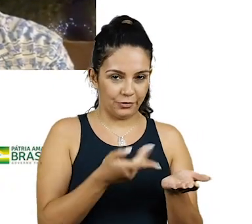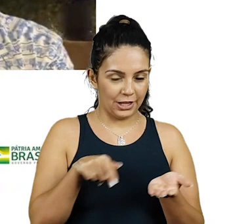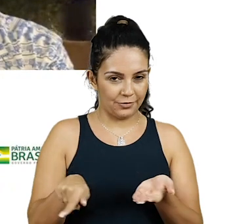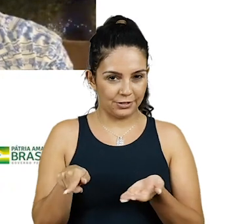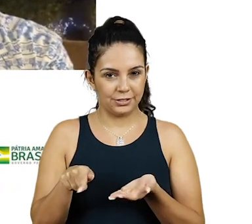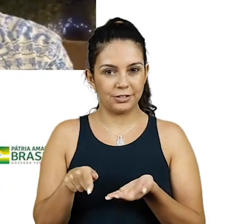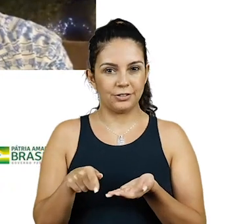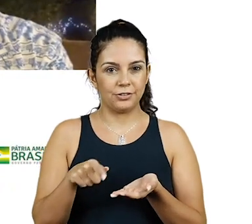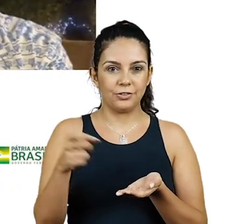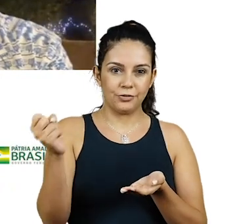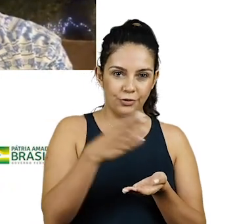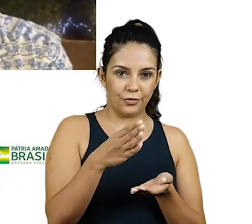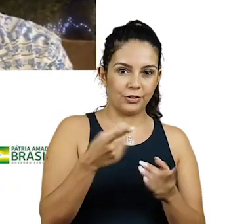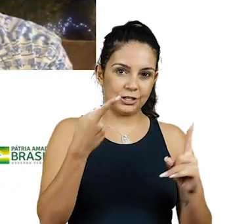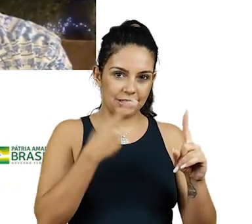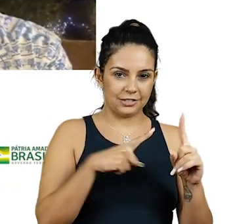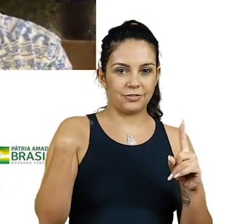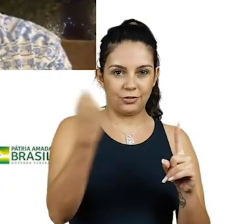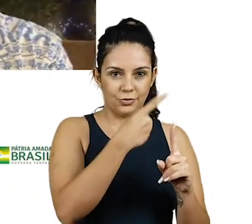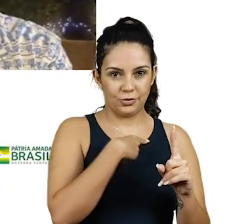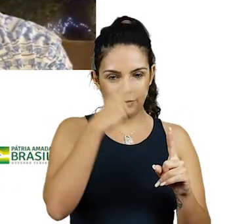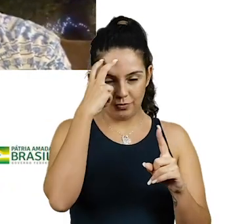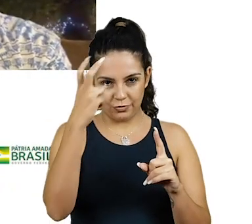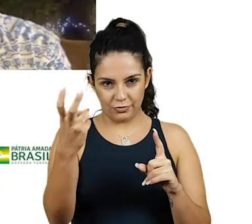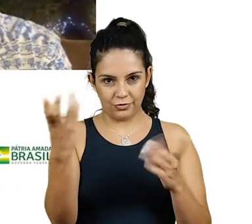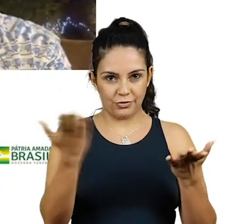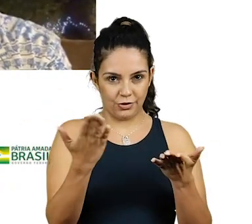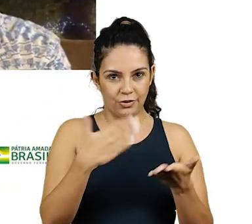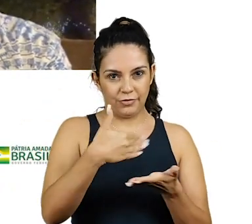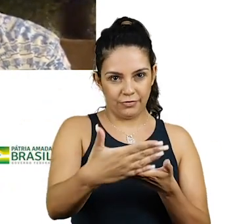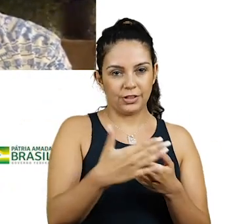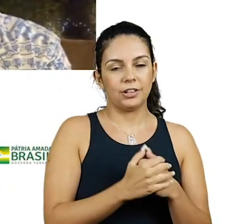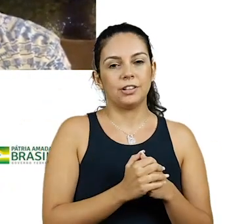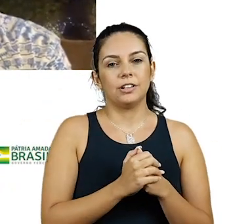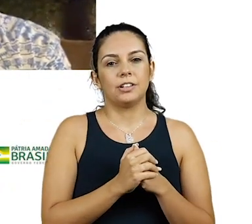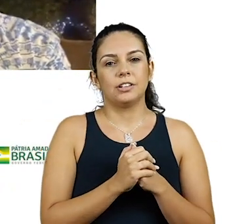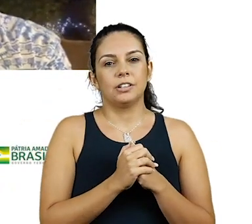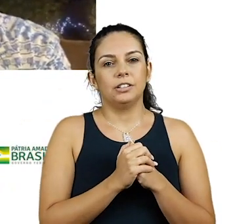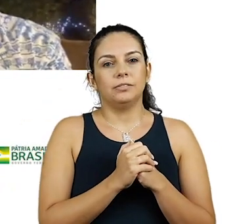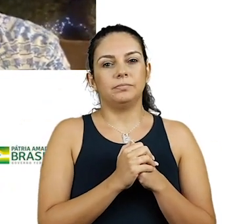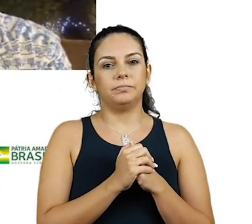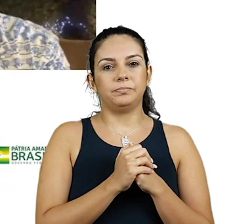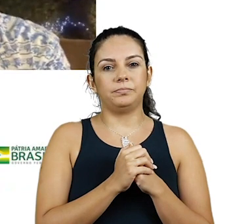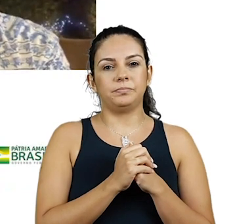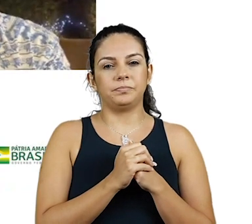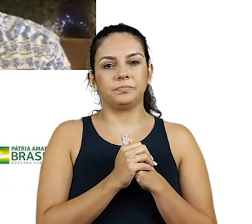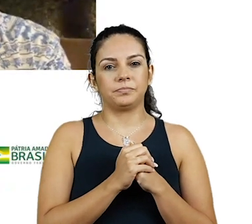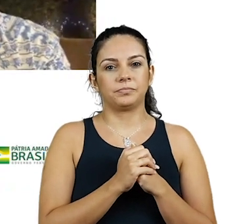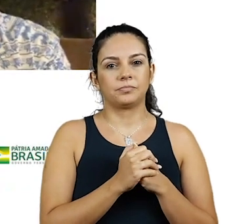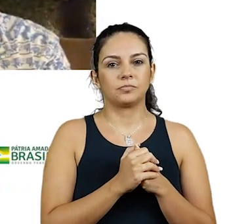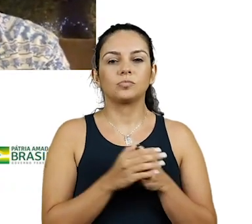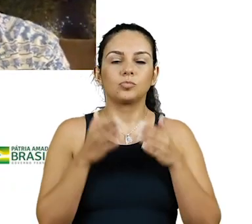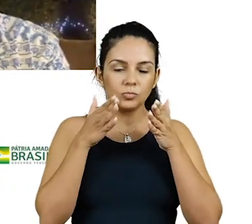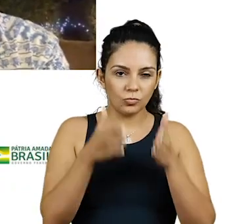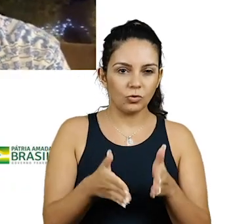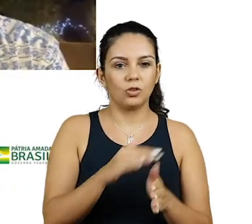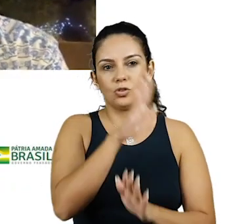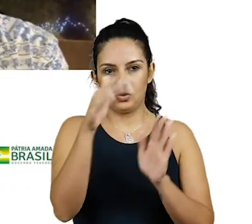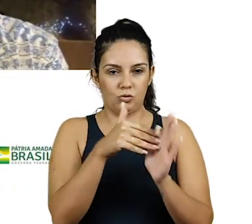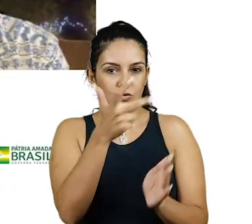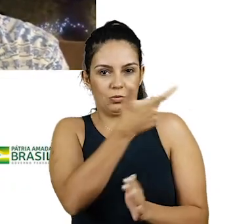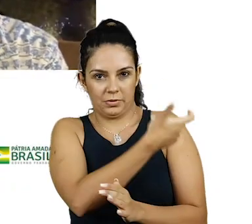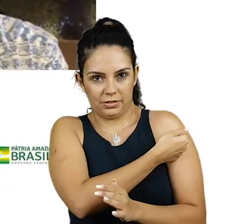convidá-lo para esse novo desafio que nós, da cultura, vamos enfrentar, né, Zeca? Quando a vacina chegar,